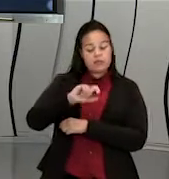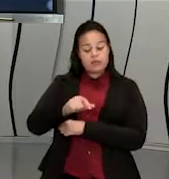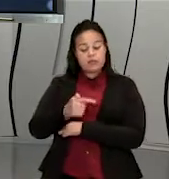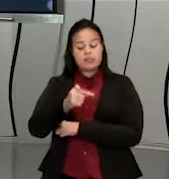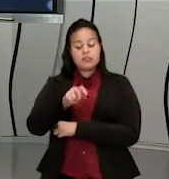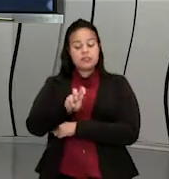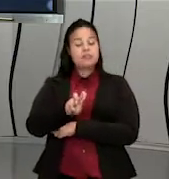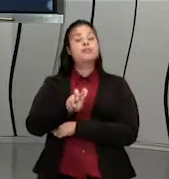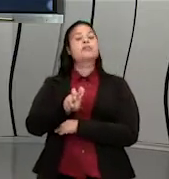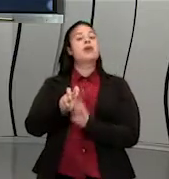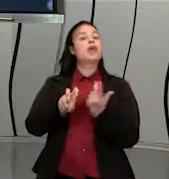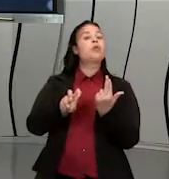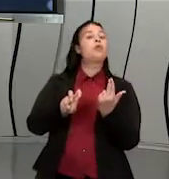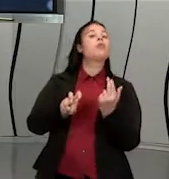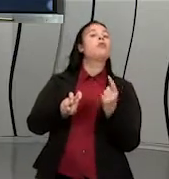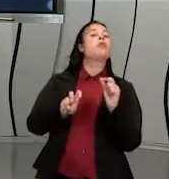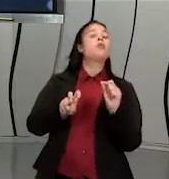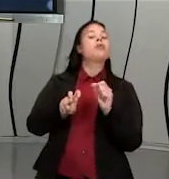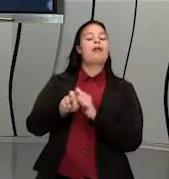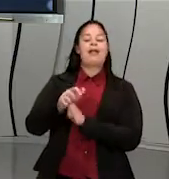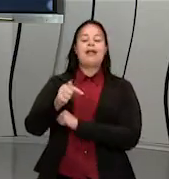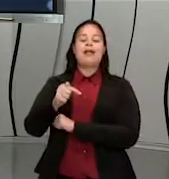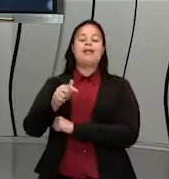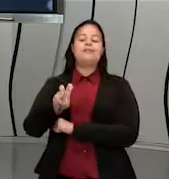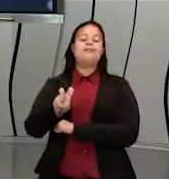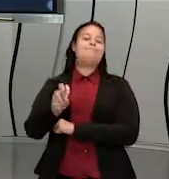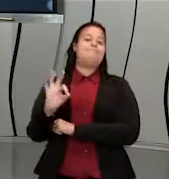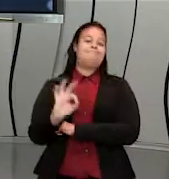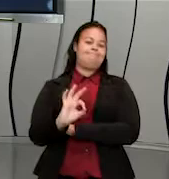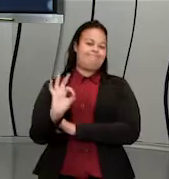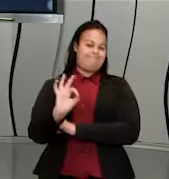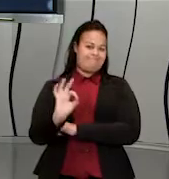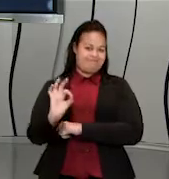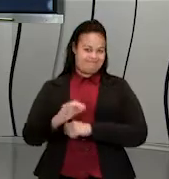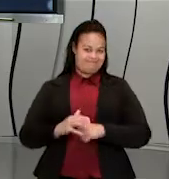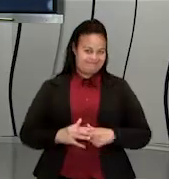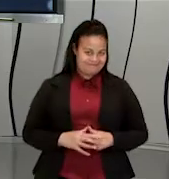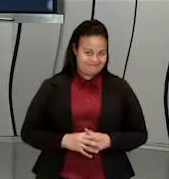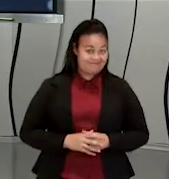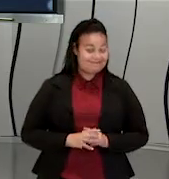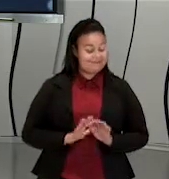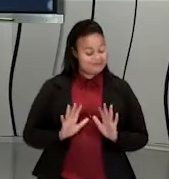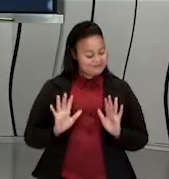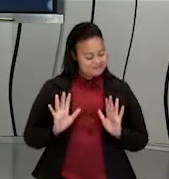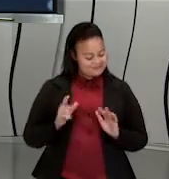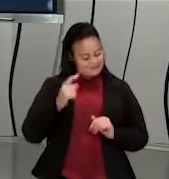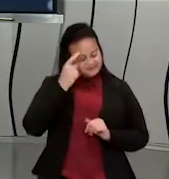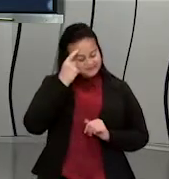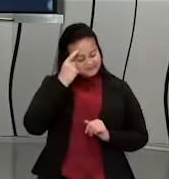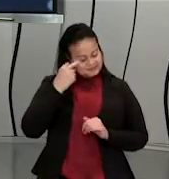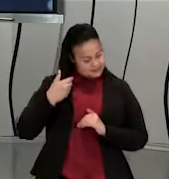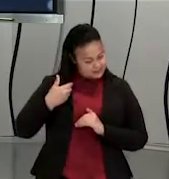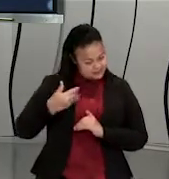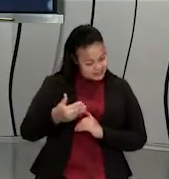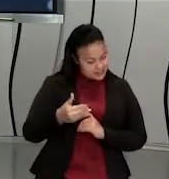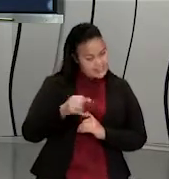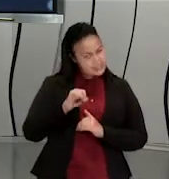0,75 é a mesma coisa que 75%. Então, aí a coisa começa a fazer ideia. Se eu